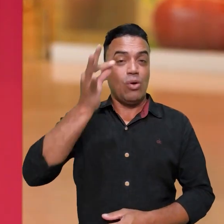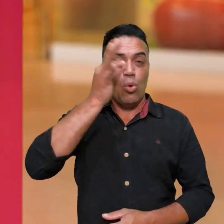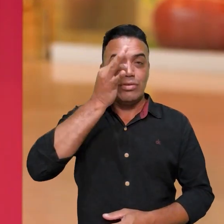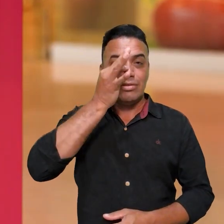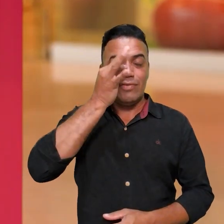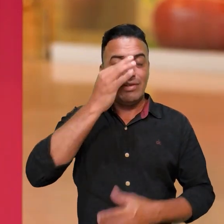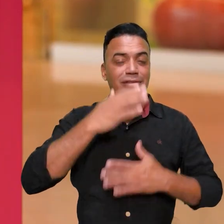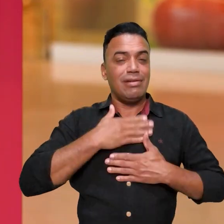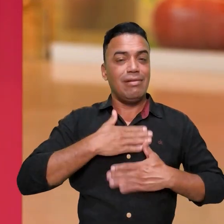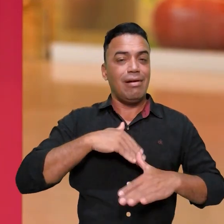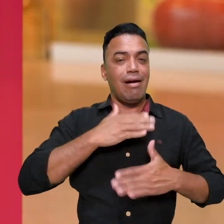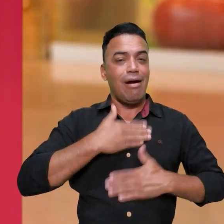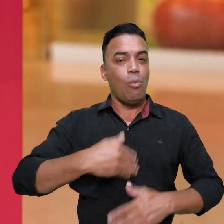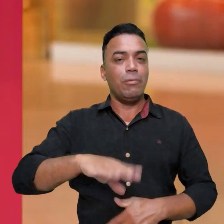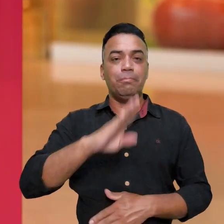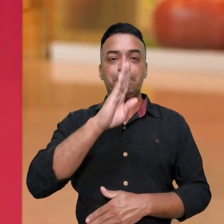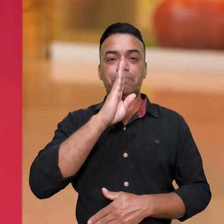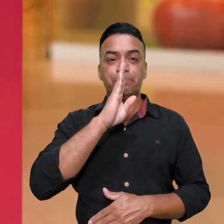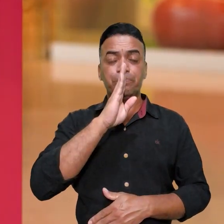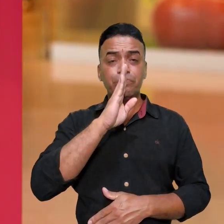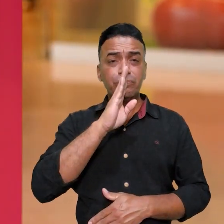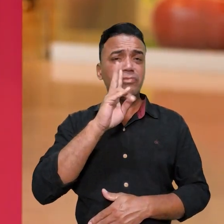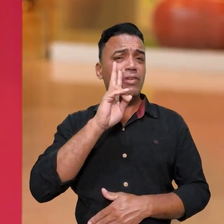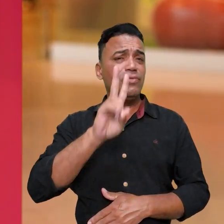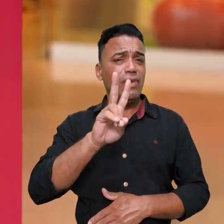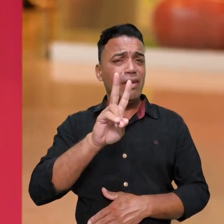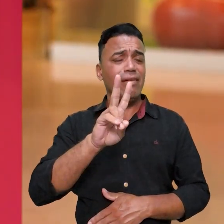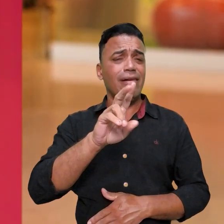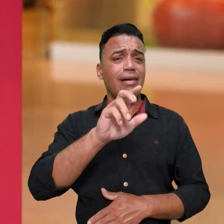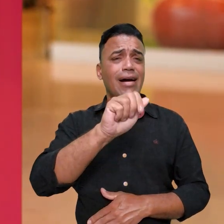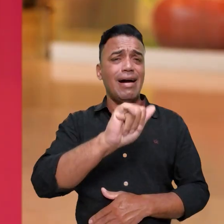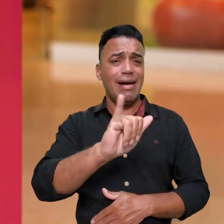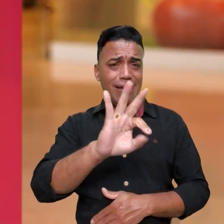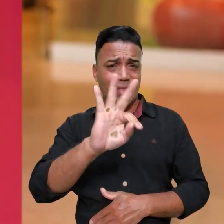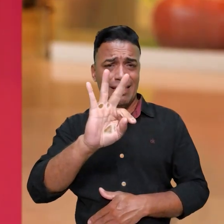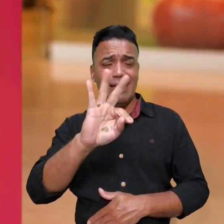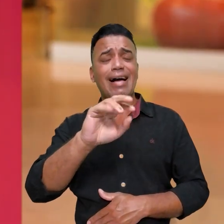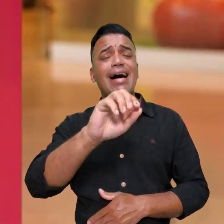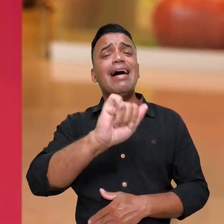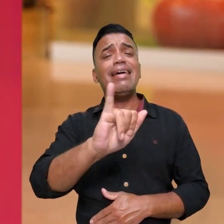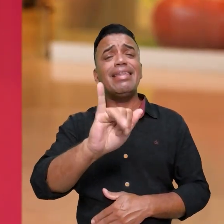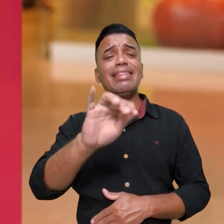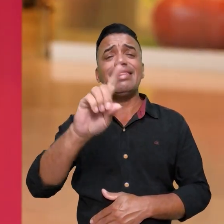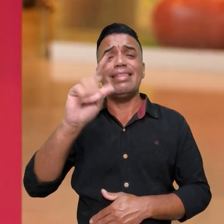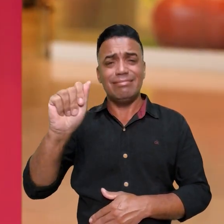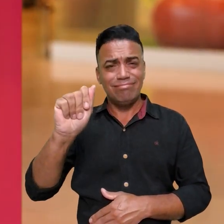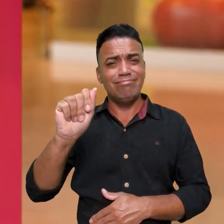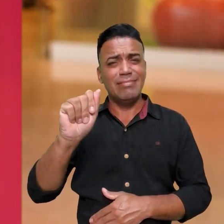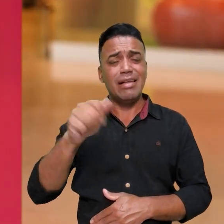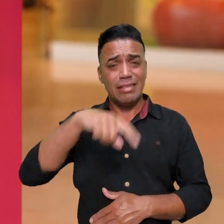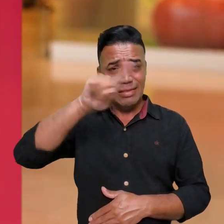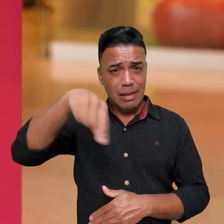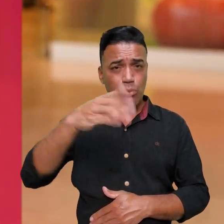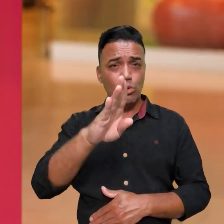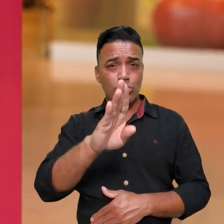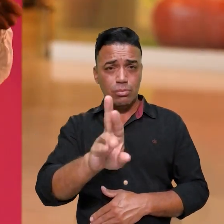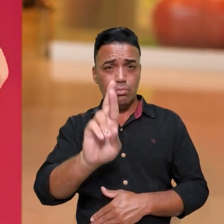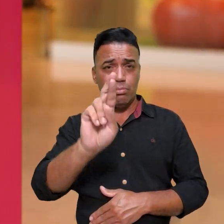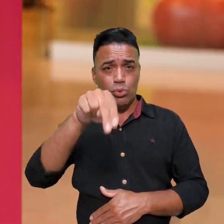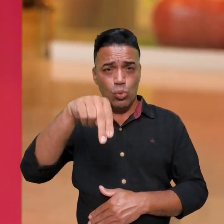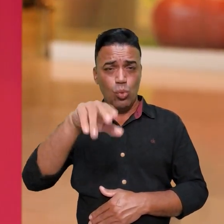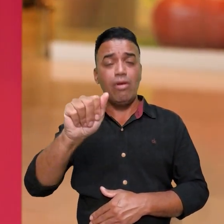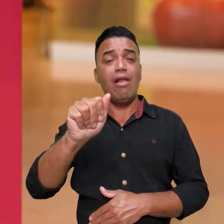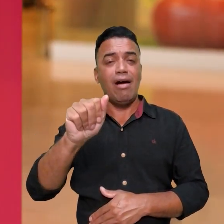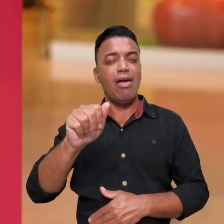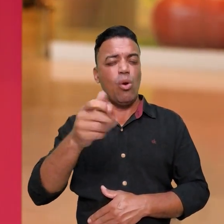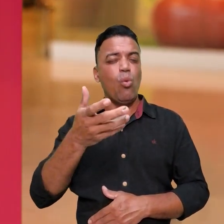da calma e do silêncio. A gente vai ouvir. Eu falei com o Aidano ainda há pouco, Bruna chegou depois, que eu fiz o dever de casa. Eu fui ver a